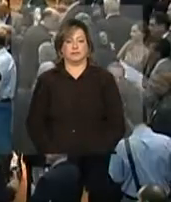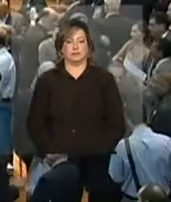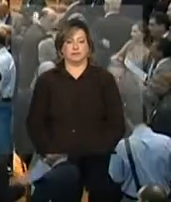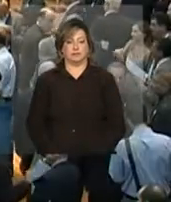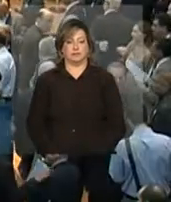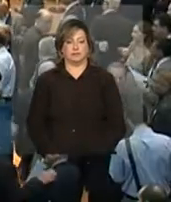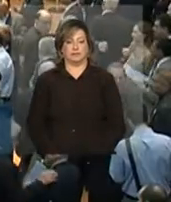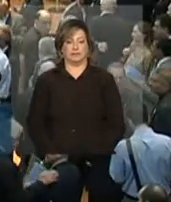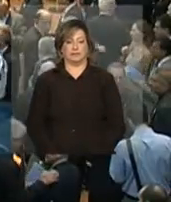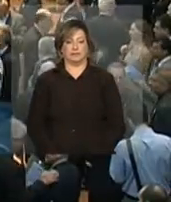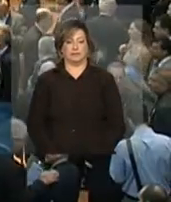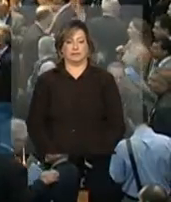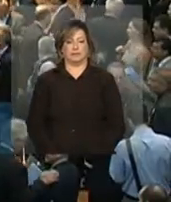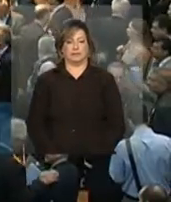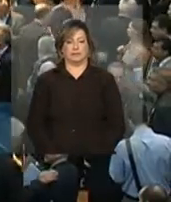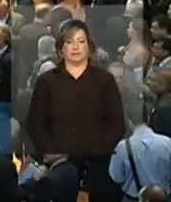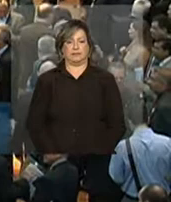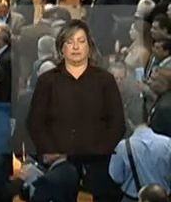diretos